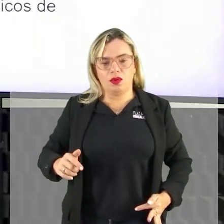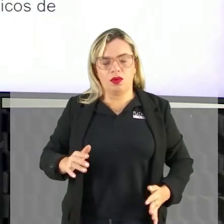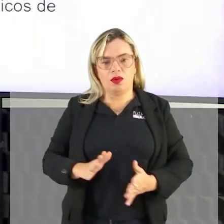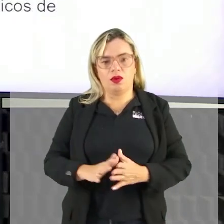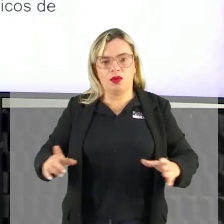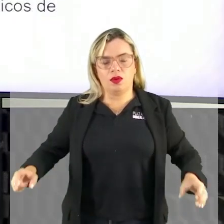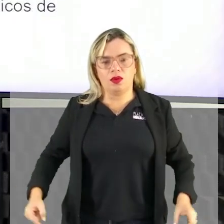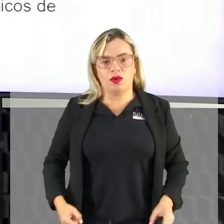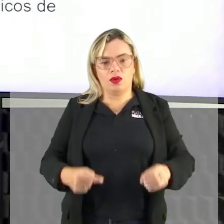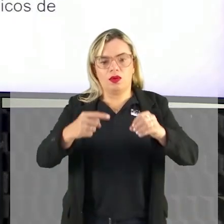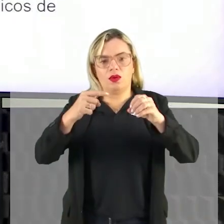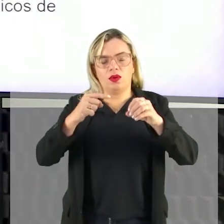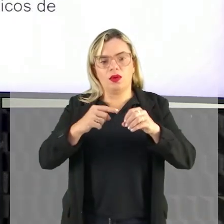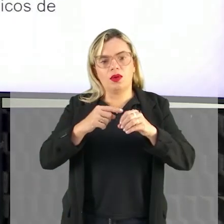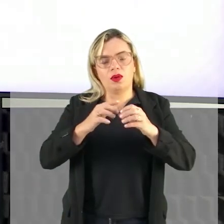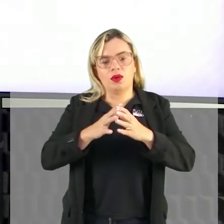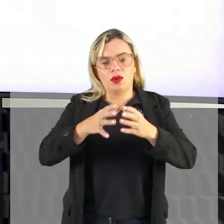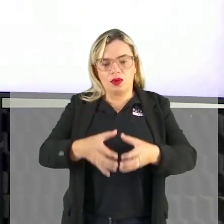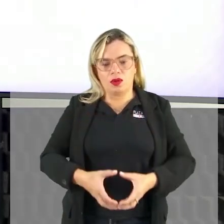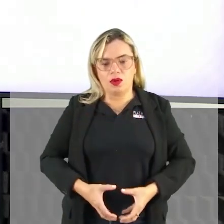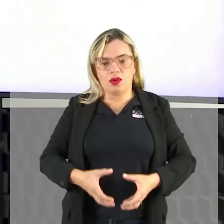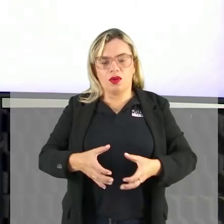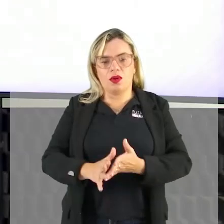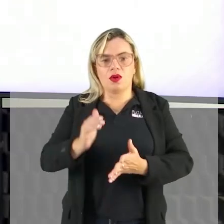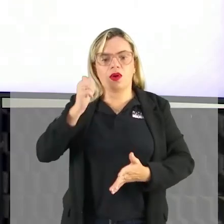dos gametas feminino, tá?